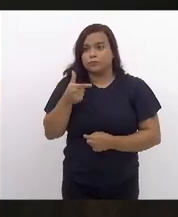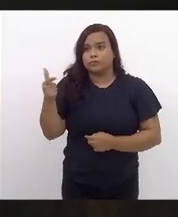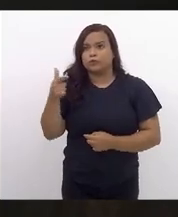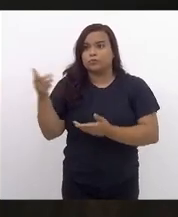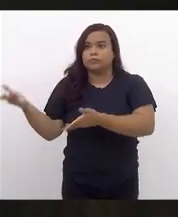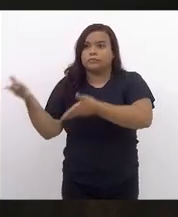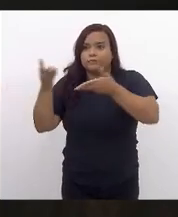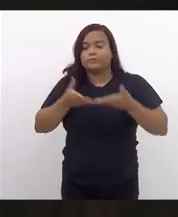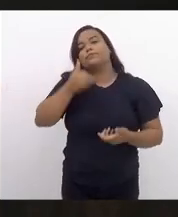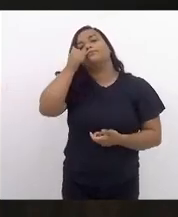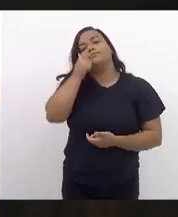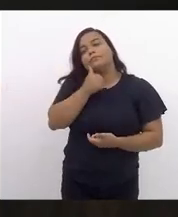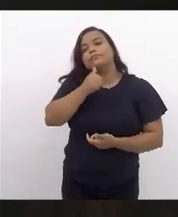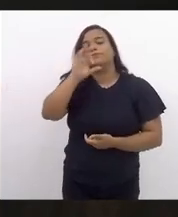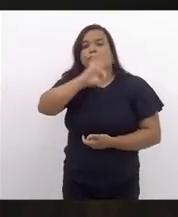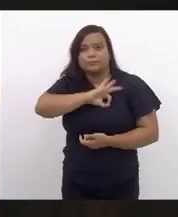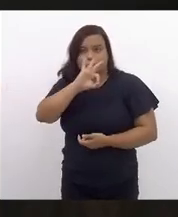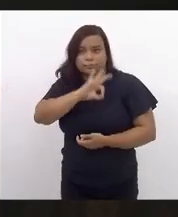Marta Rocha,